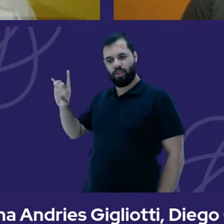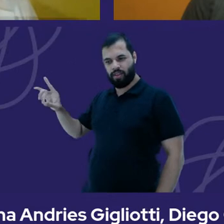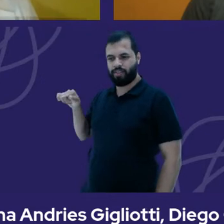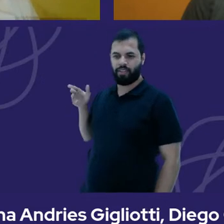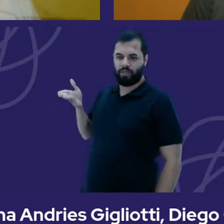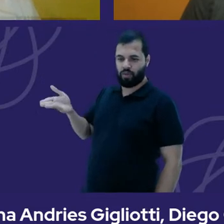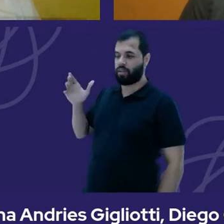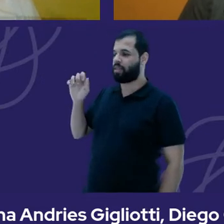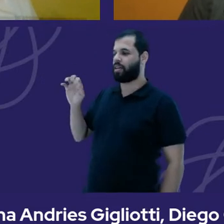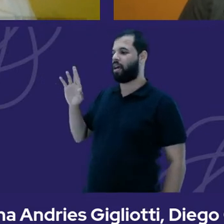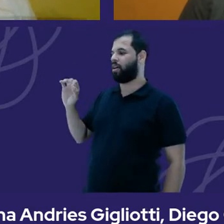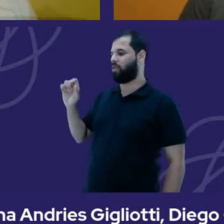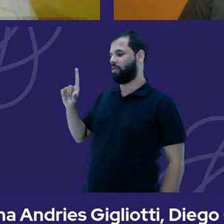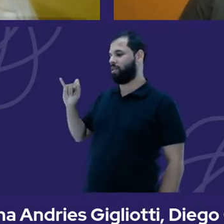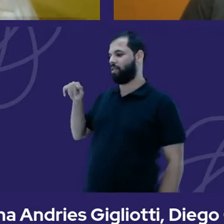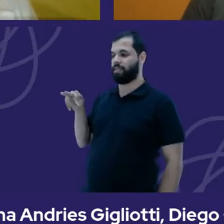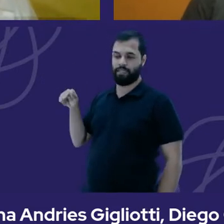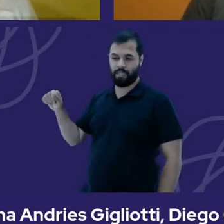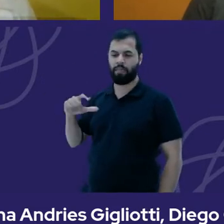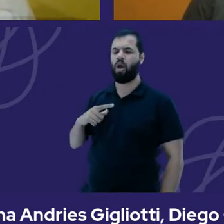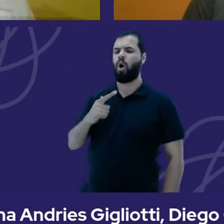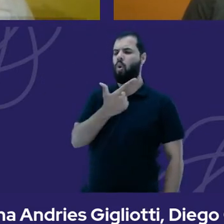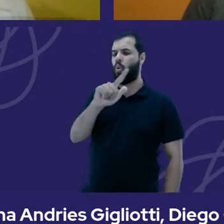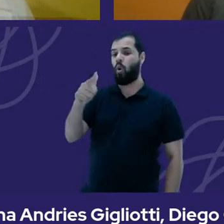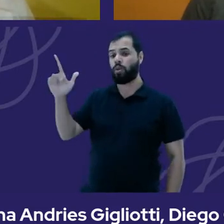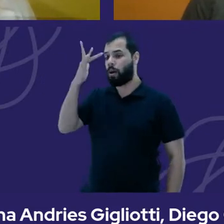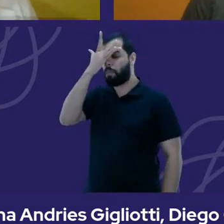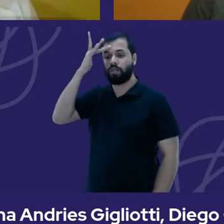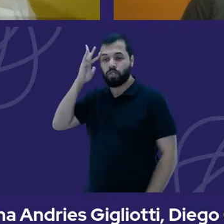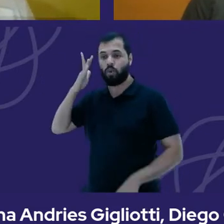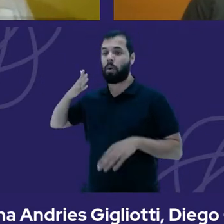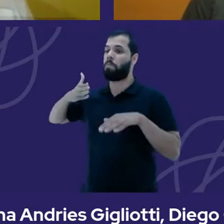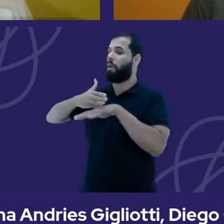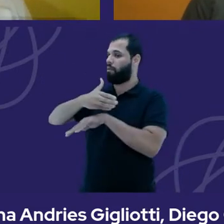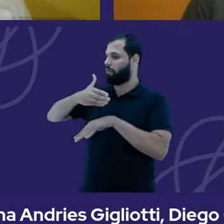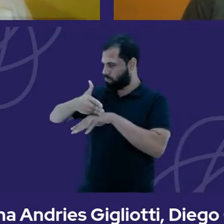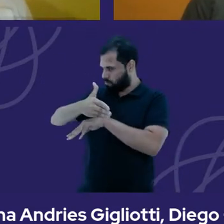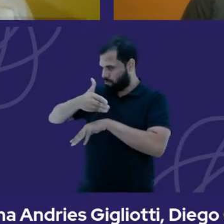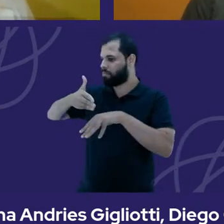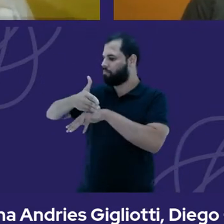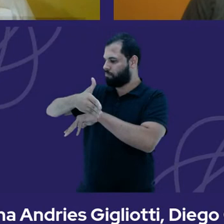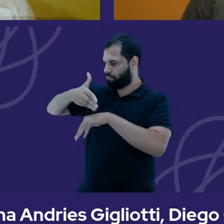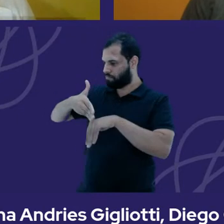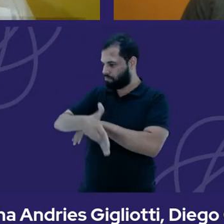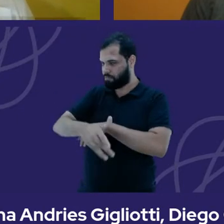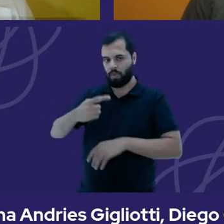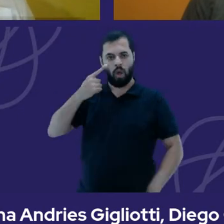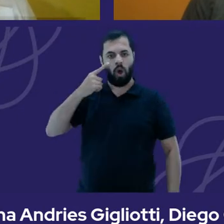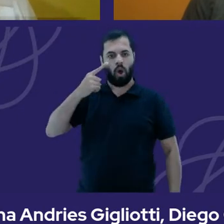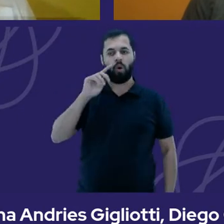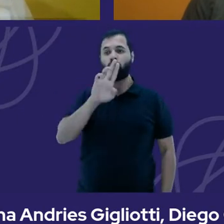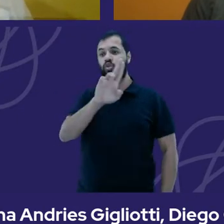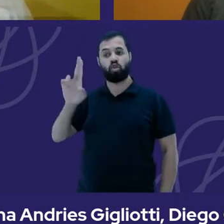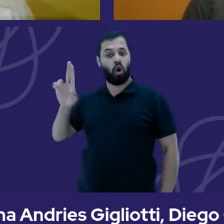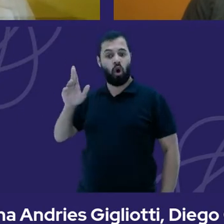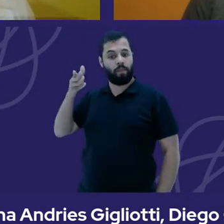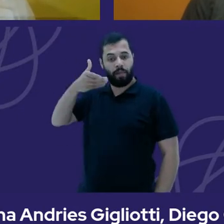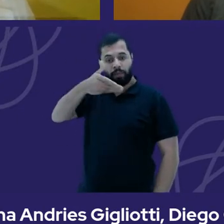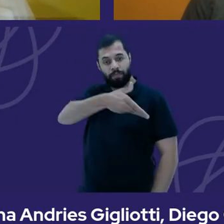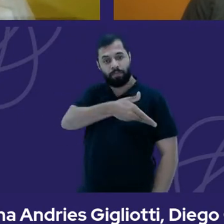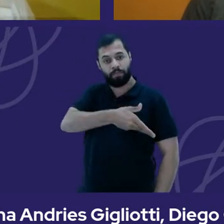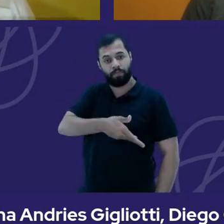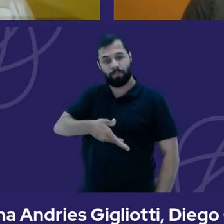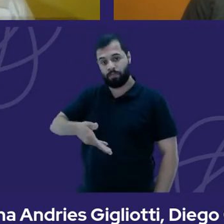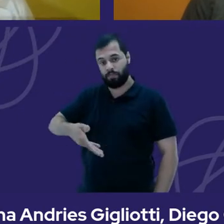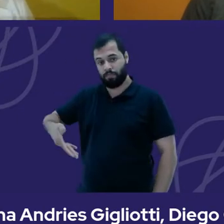Martins, Tainara Santos, Vanessa Brasil, Beatriz Ferreira, João Oliveira, Loja